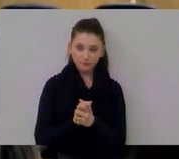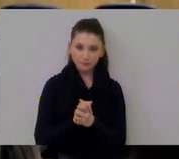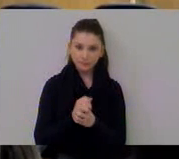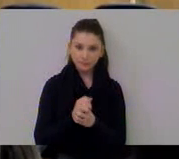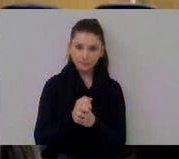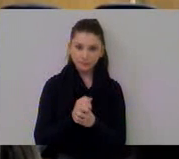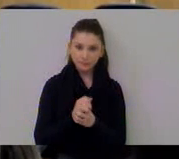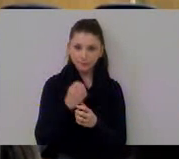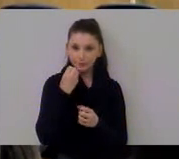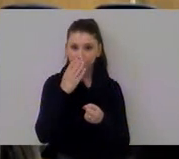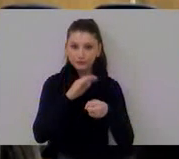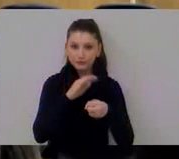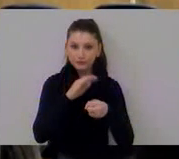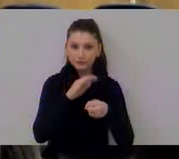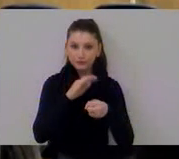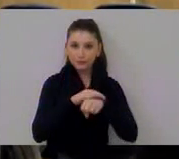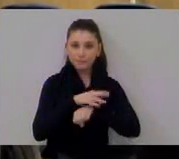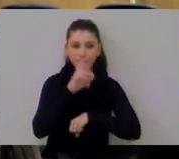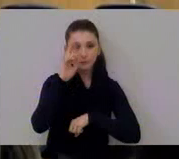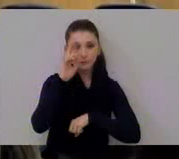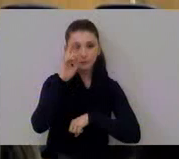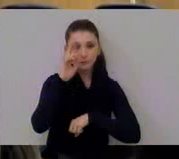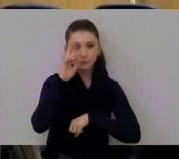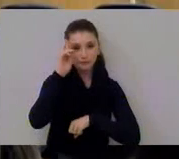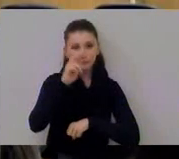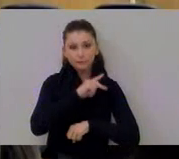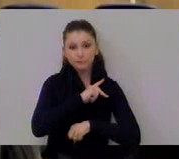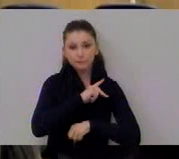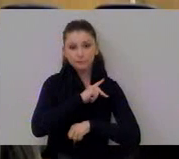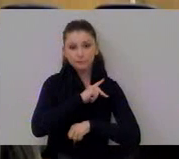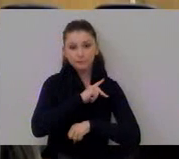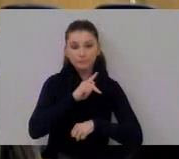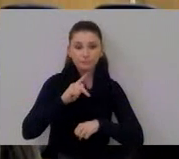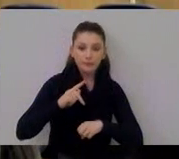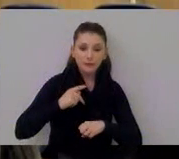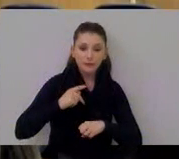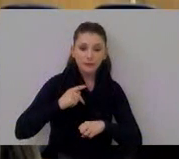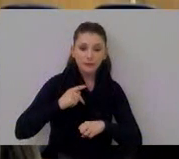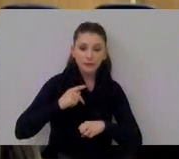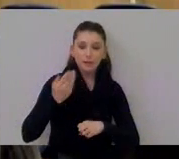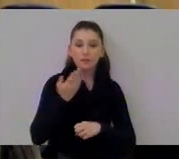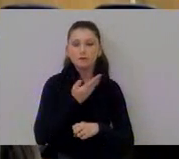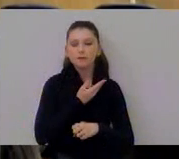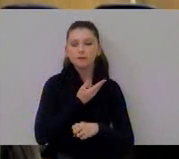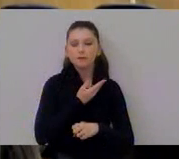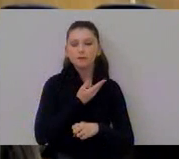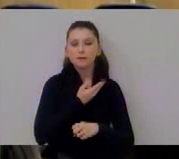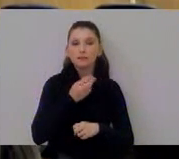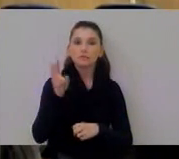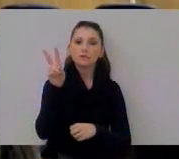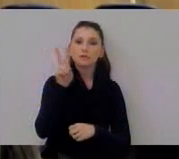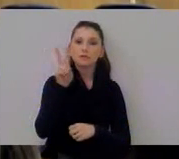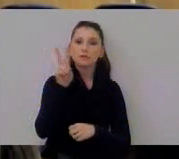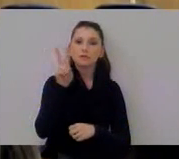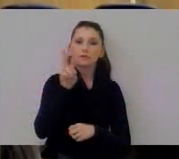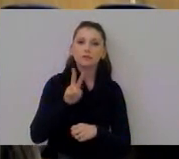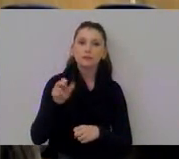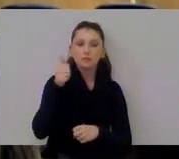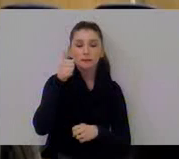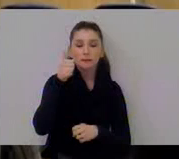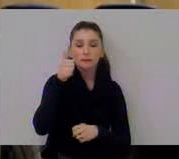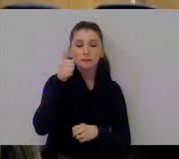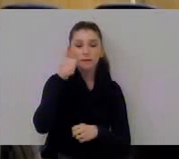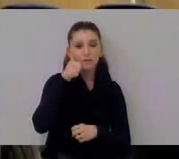Boa noite, senhor presidente, colegas vereadores, vereadora